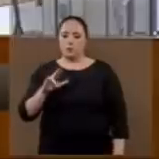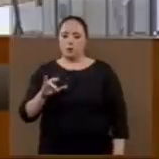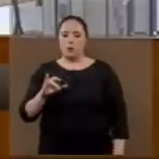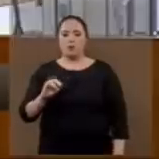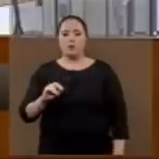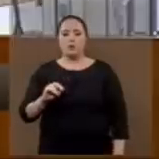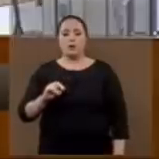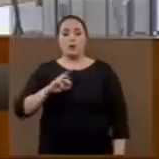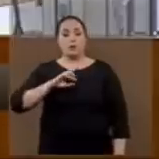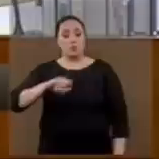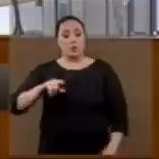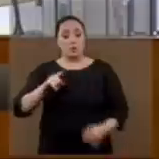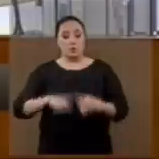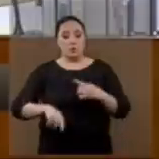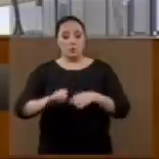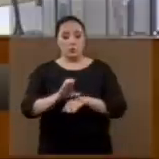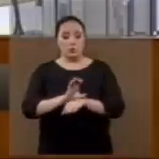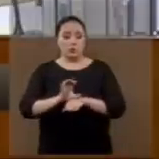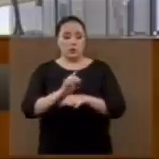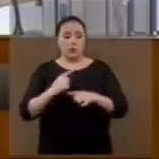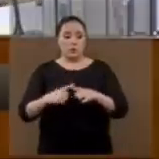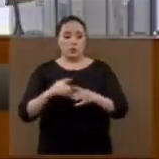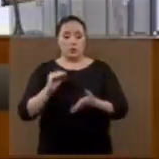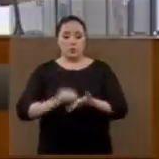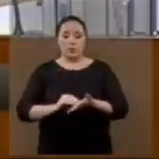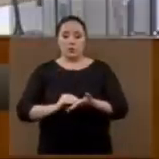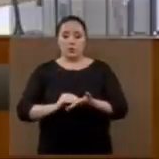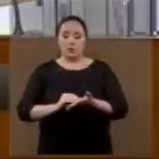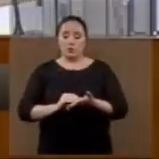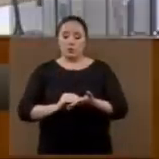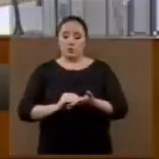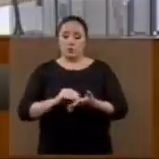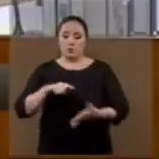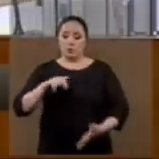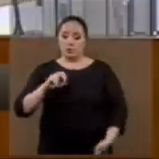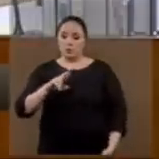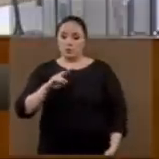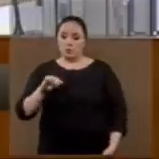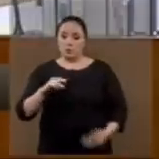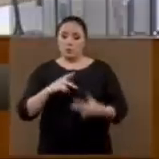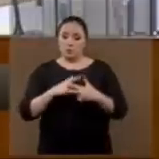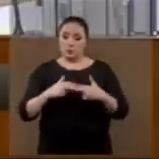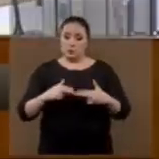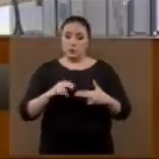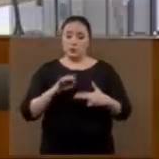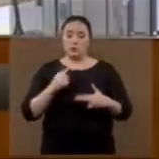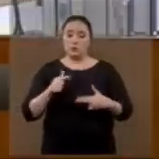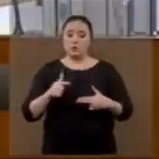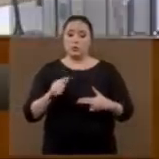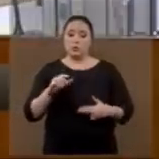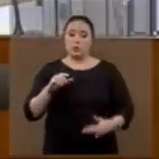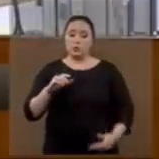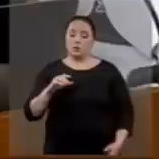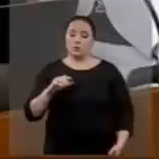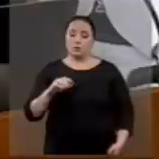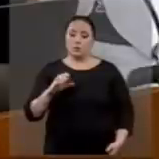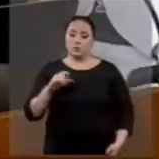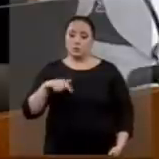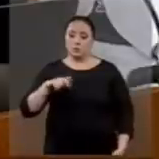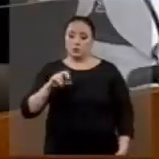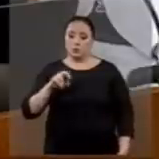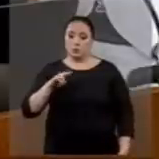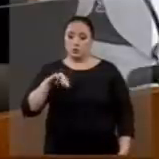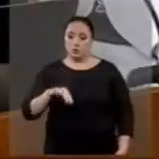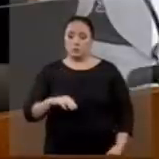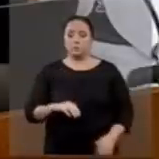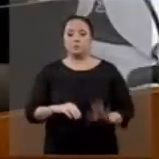de inconstitucionalidade por ausência de quórum, como nós temos adotado em todos os casos em que não se chega ao quórum. Agora, há quórum em relação ao